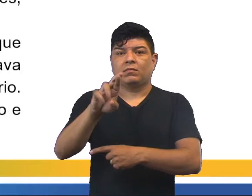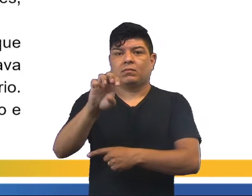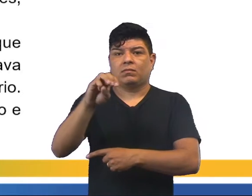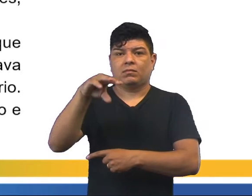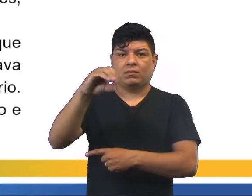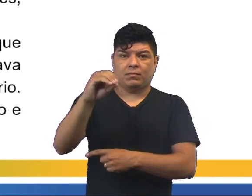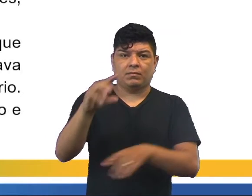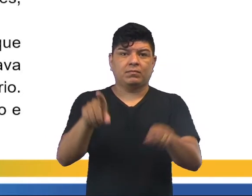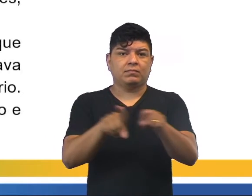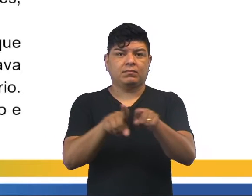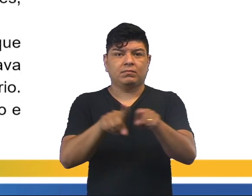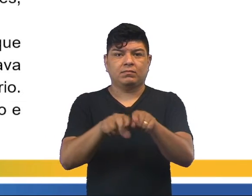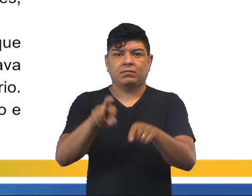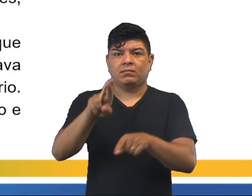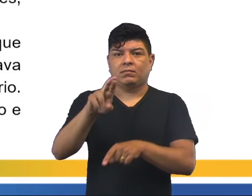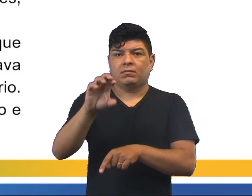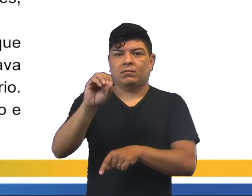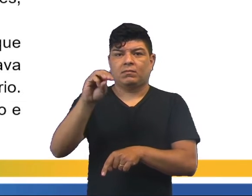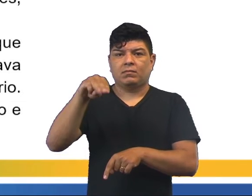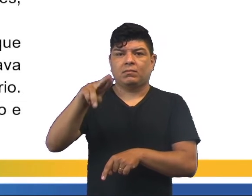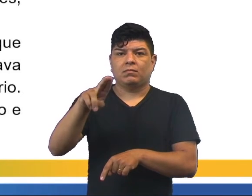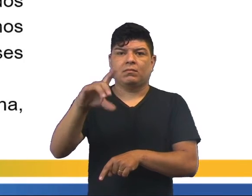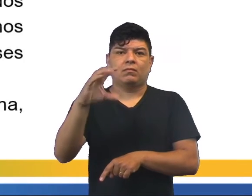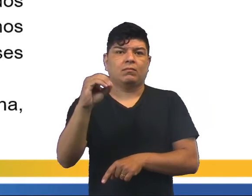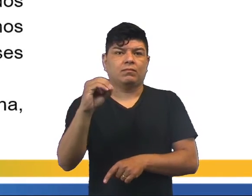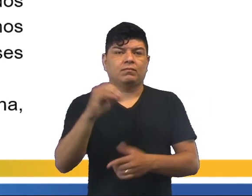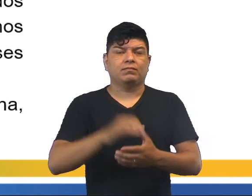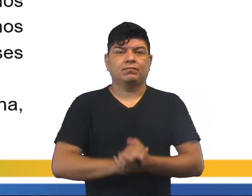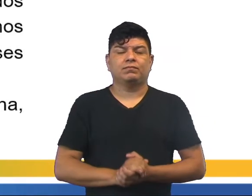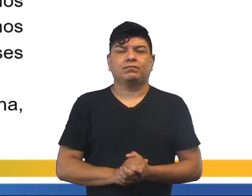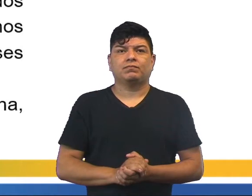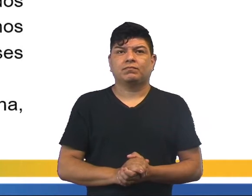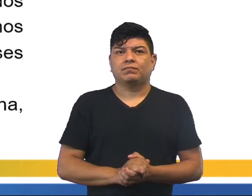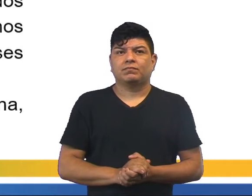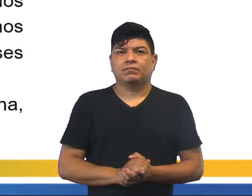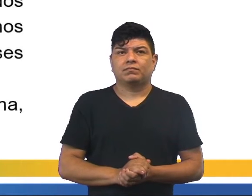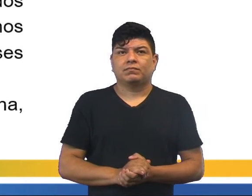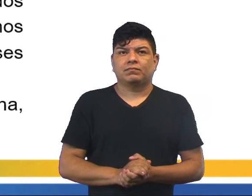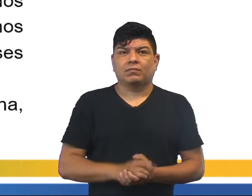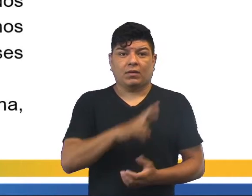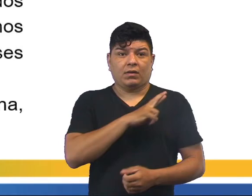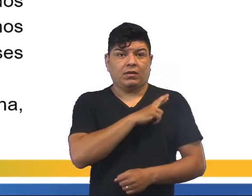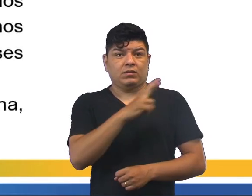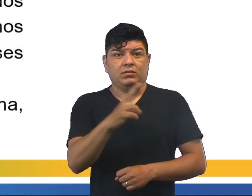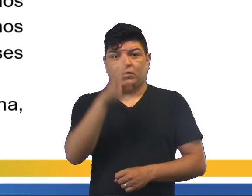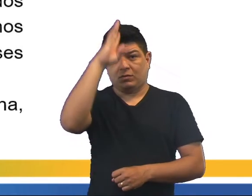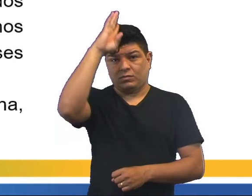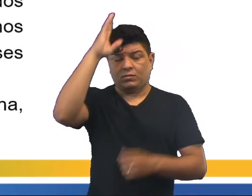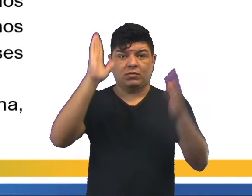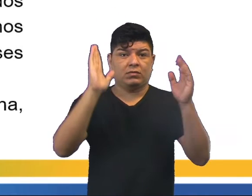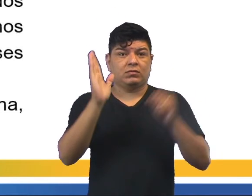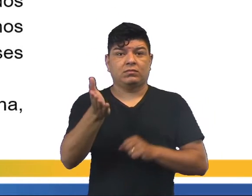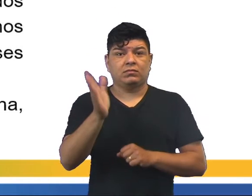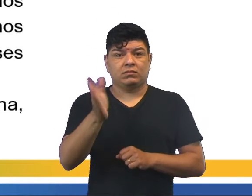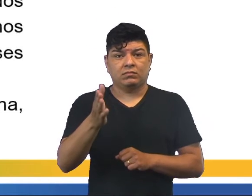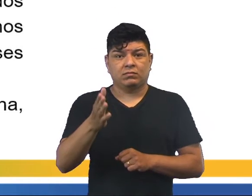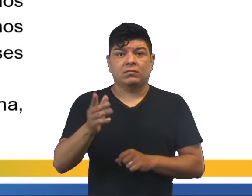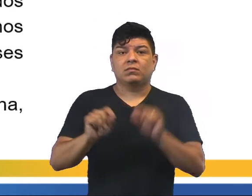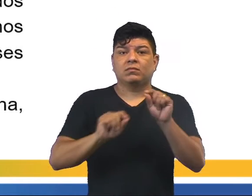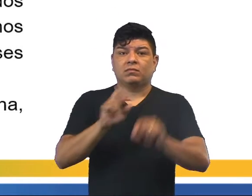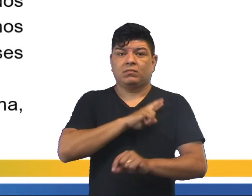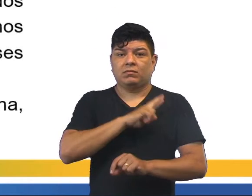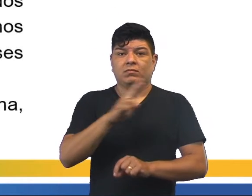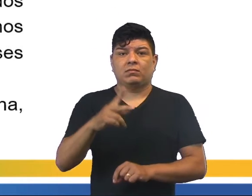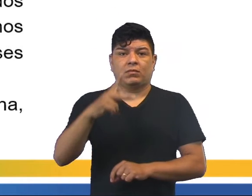do rapto da Proserpina. Bom, a religião romana, como eu já havia falado, era uma religião